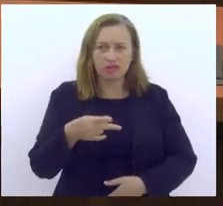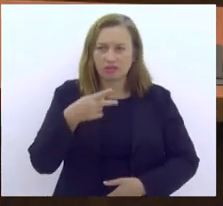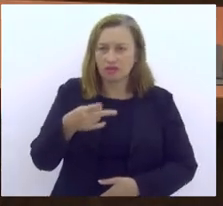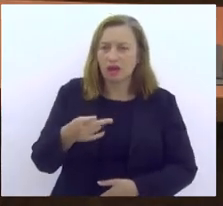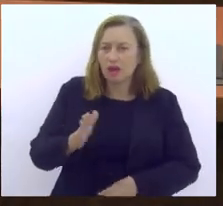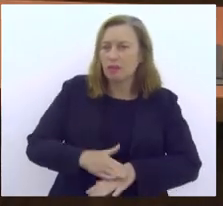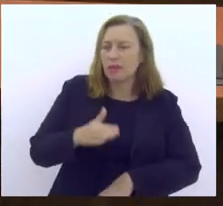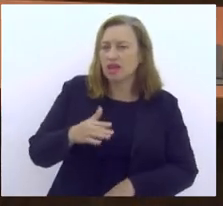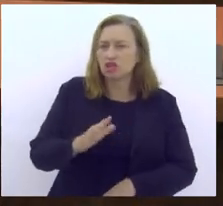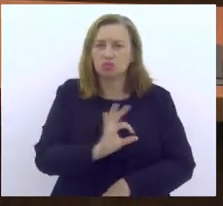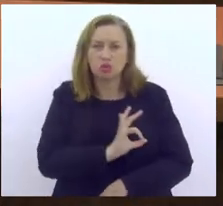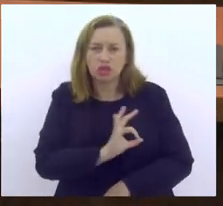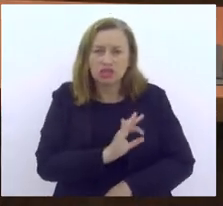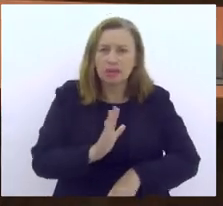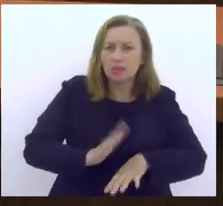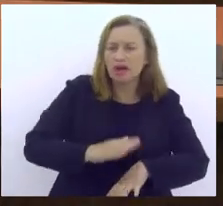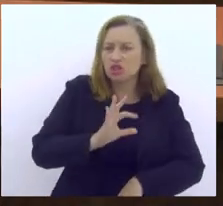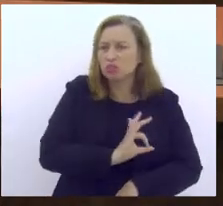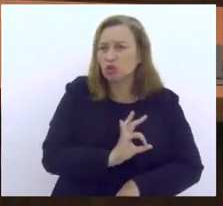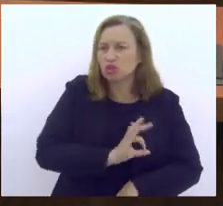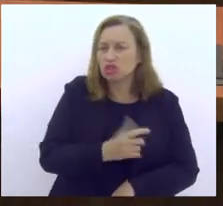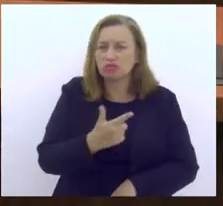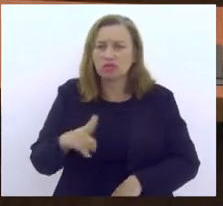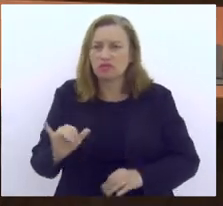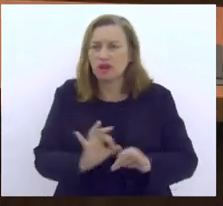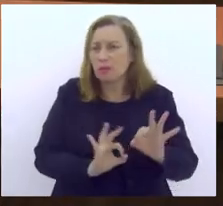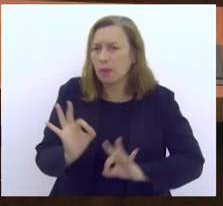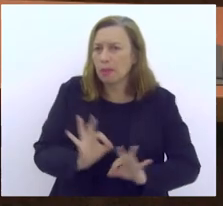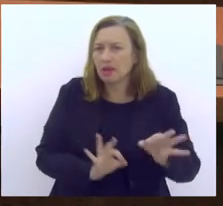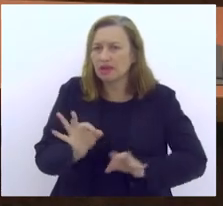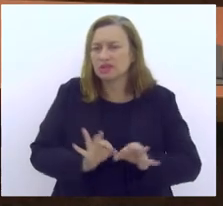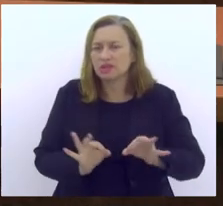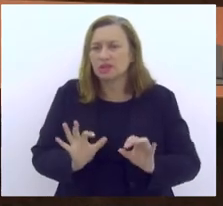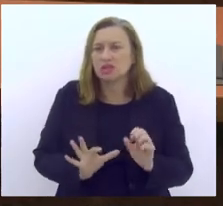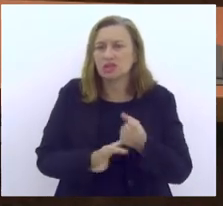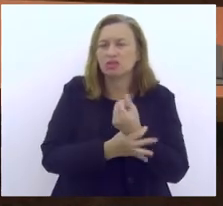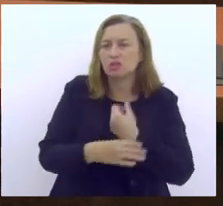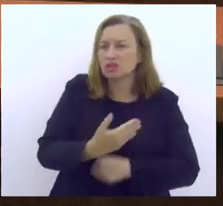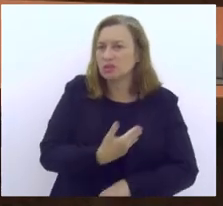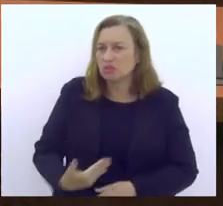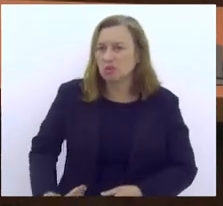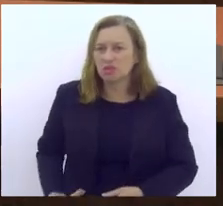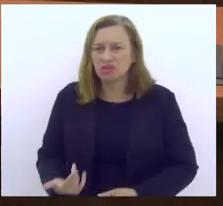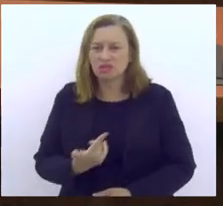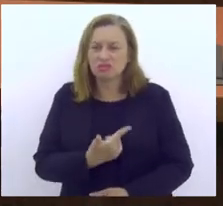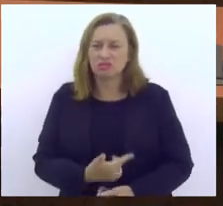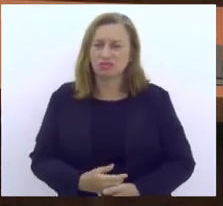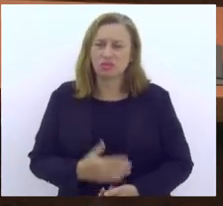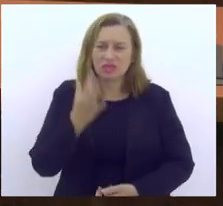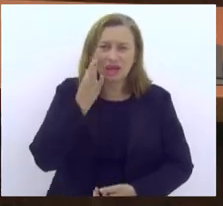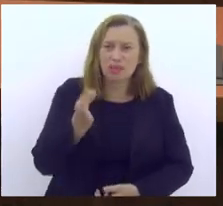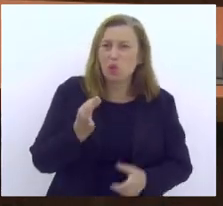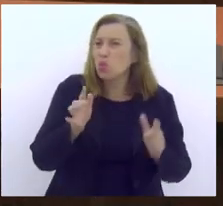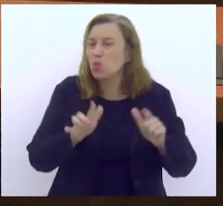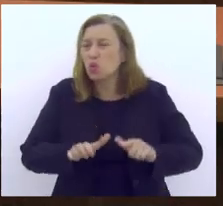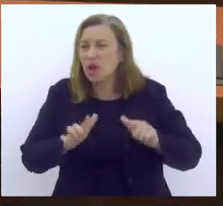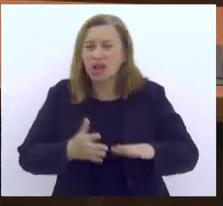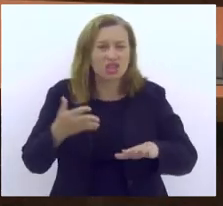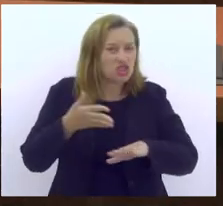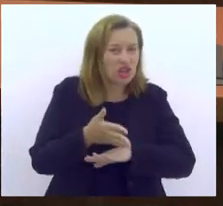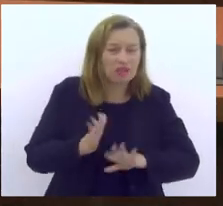mais polícia, mais polícia, mais polícia, se não tiver um planejamento para a política de segurança pública, se não souber qual é o lugar que se quer